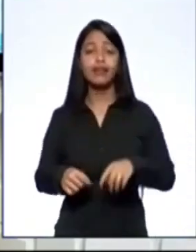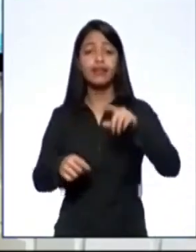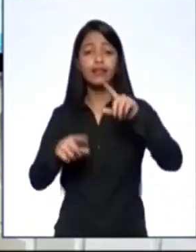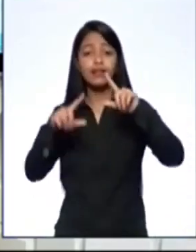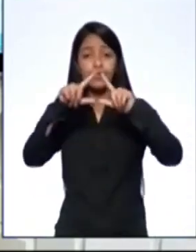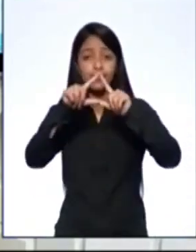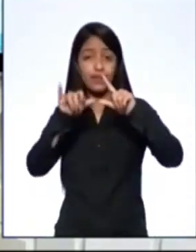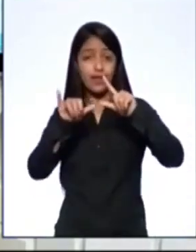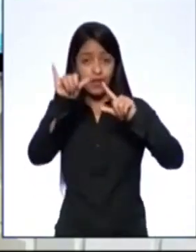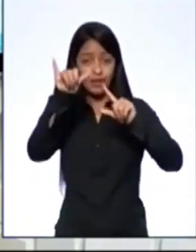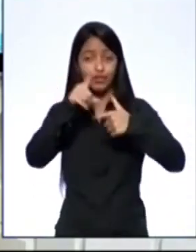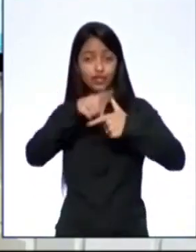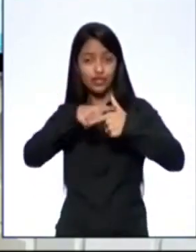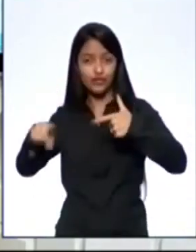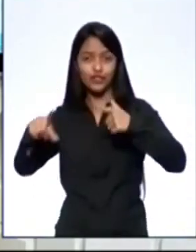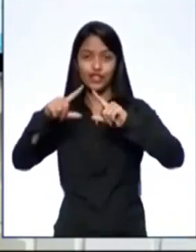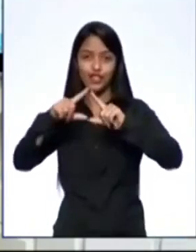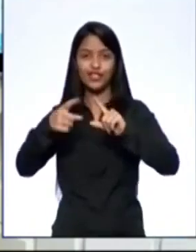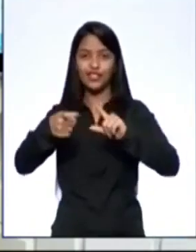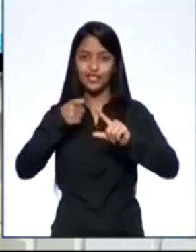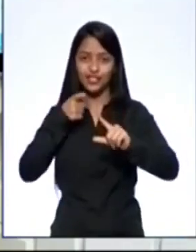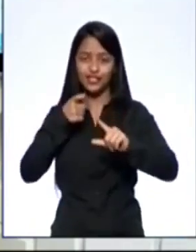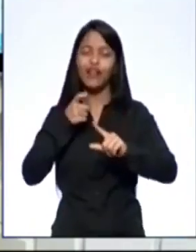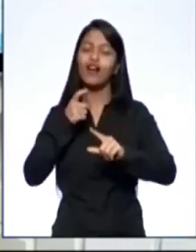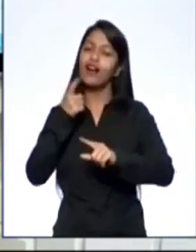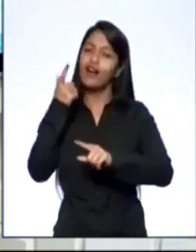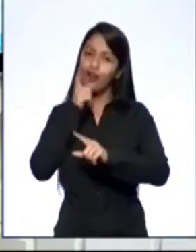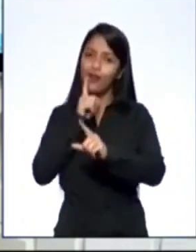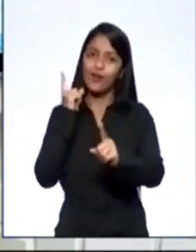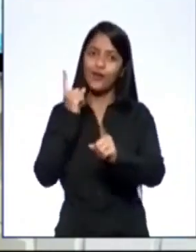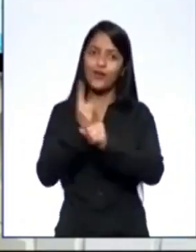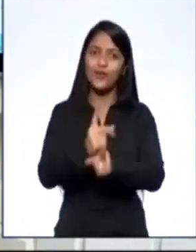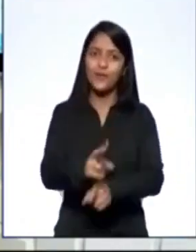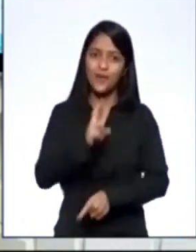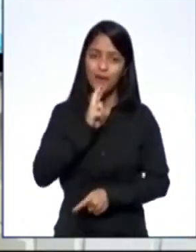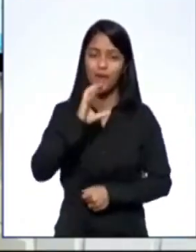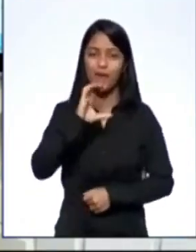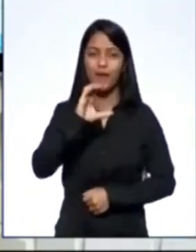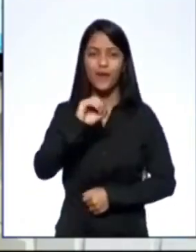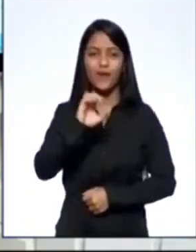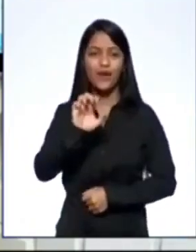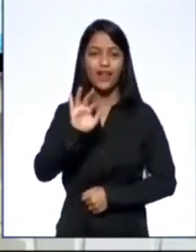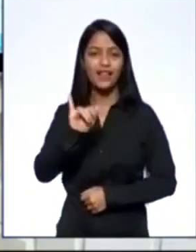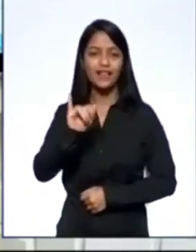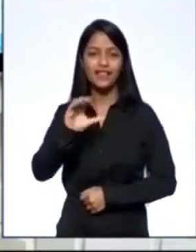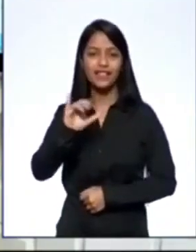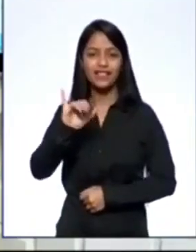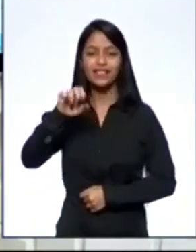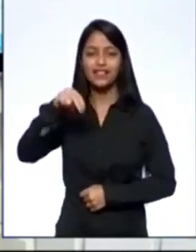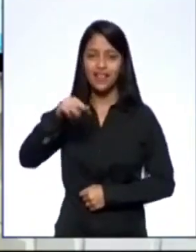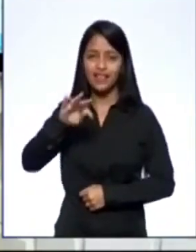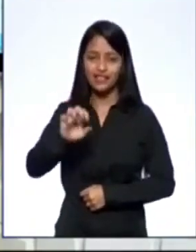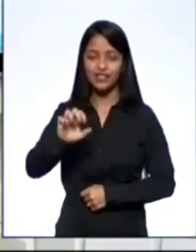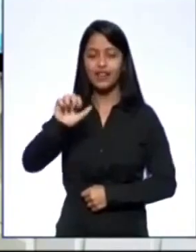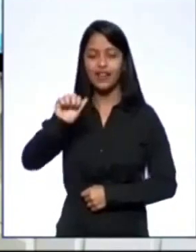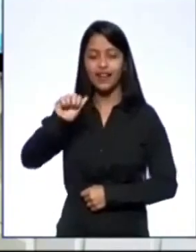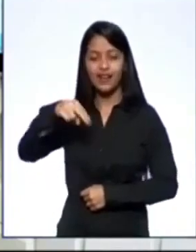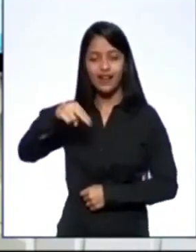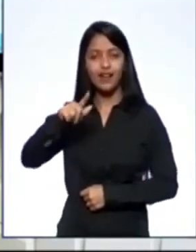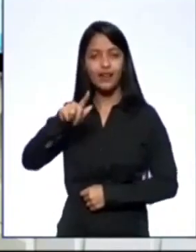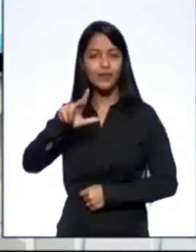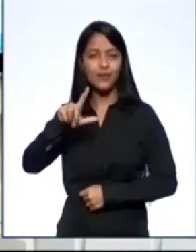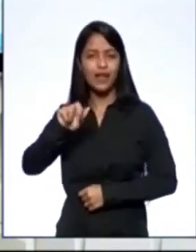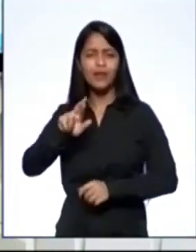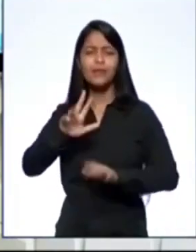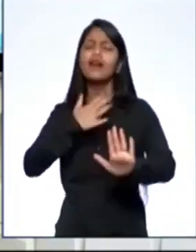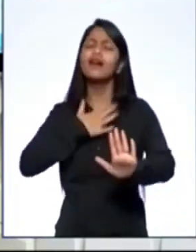não perdeu para disse e é o coeficiente angular Olá tudo bem a gente vai treinar lá Calma a gente vai